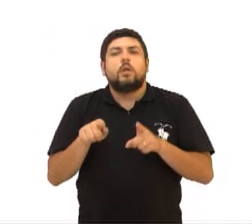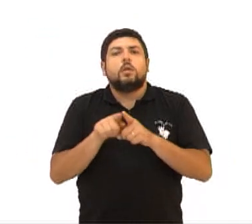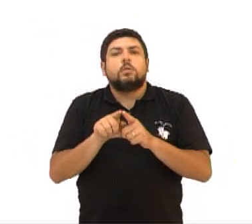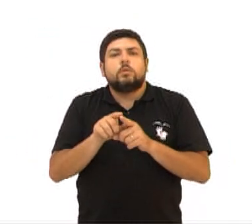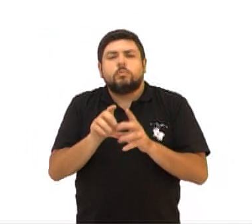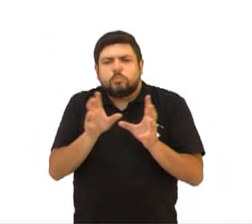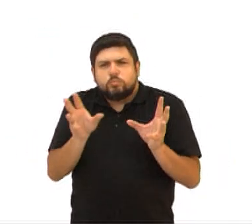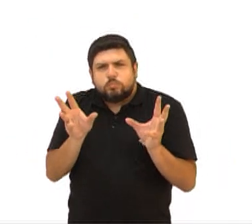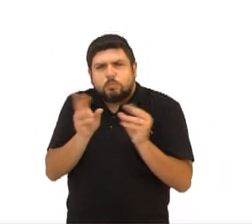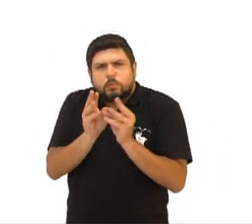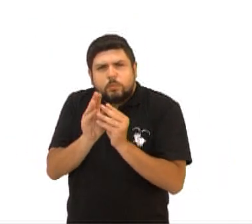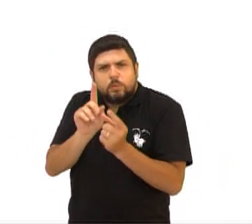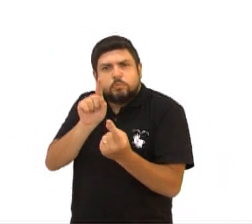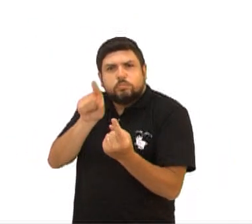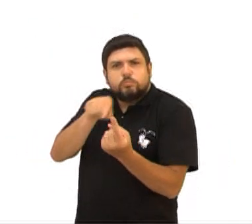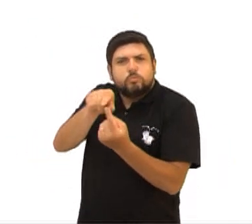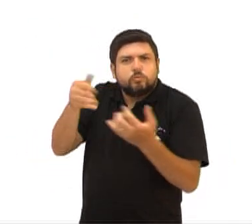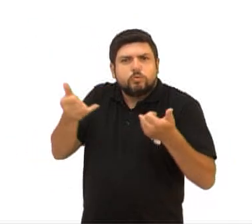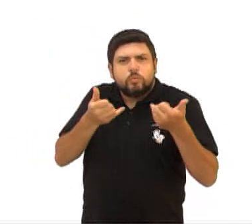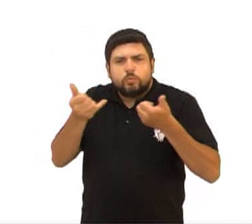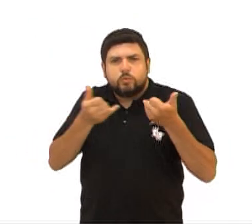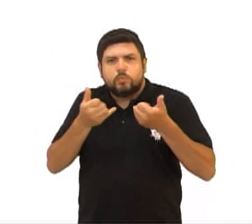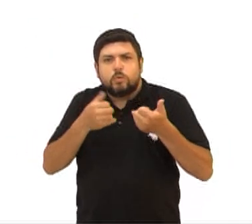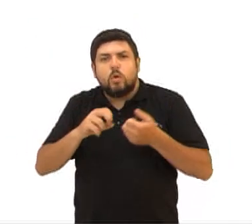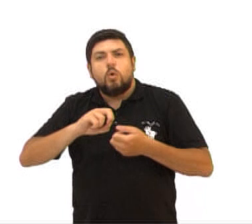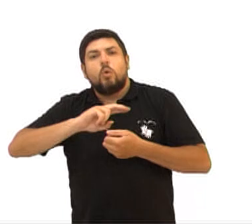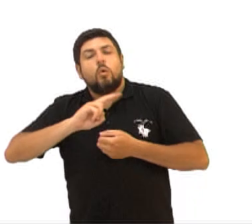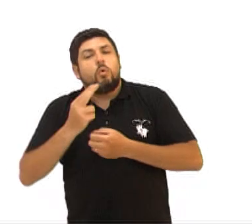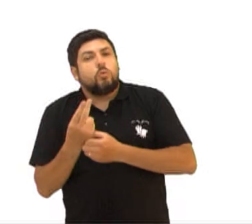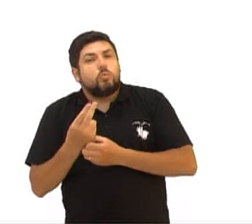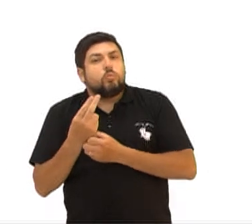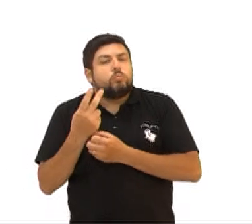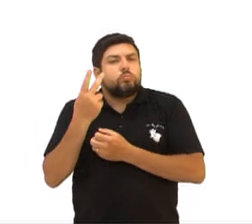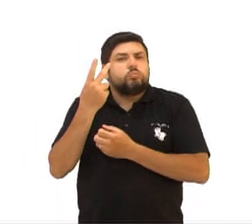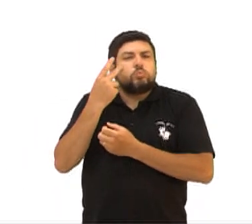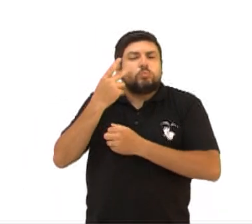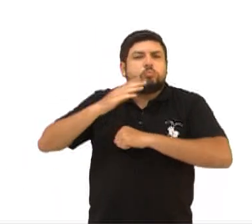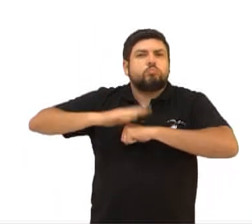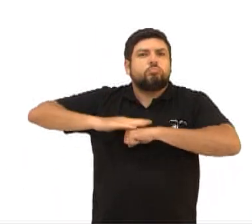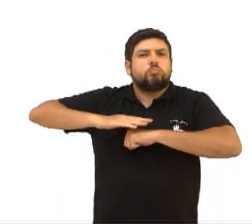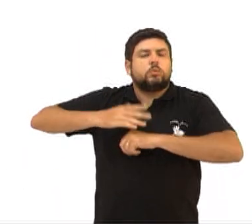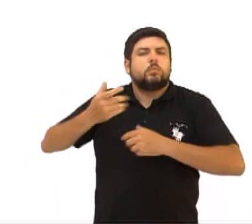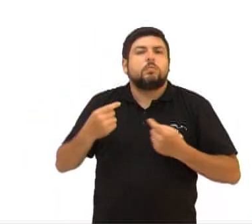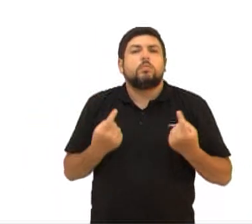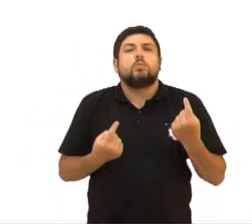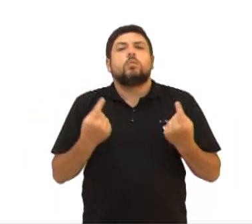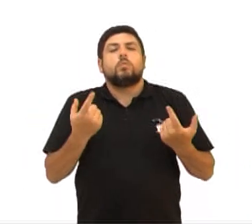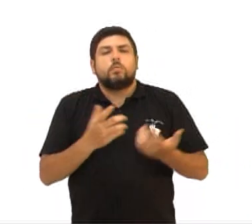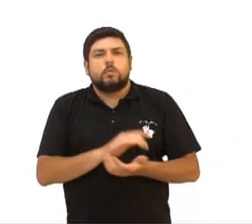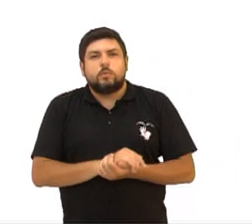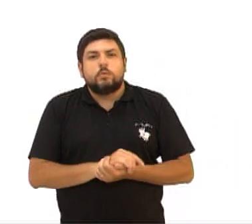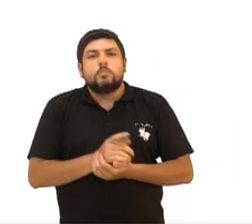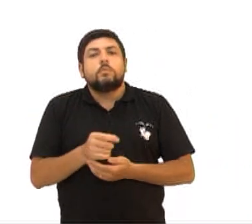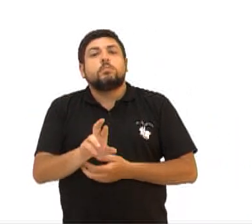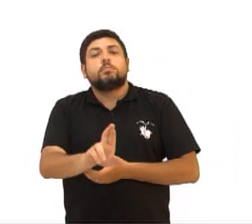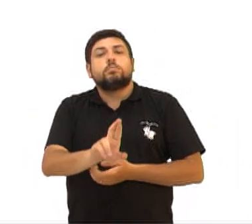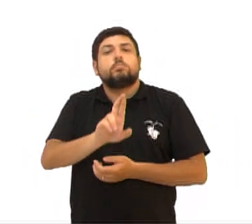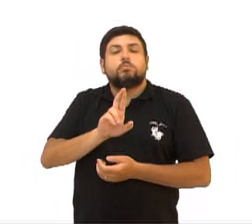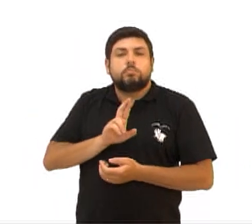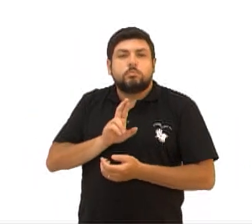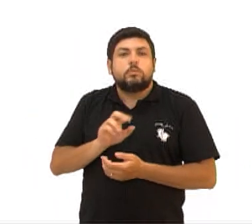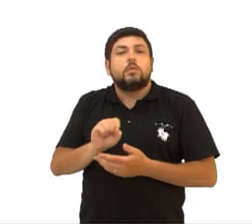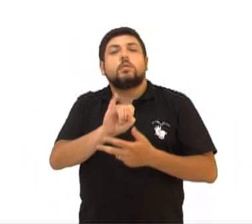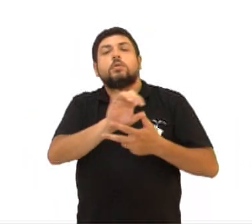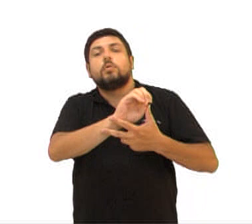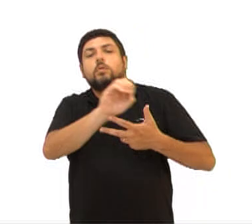informações ou, letra E, natureza emancipatória. O que vocês acham? Que respostas marcariam se estivesse fazendo o